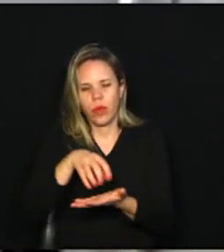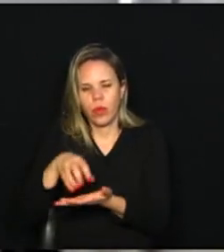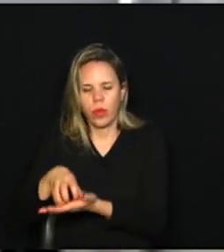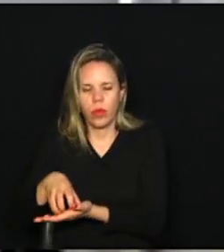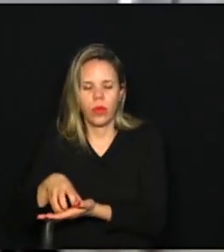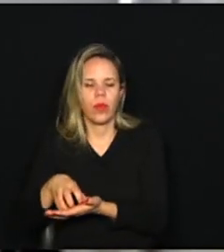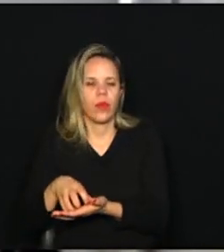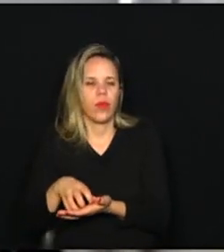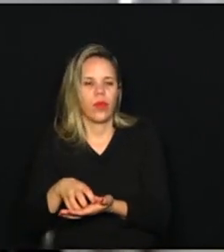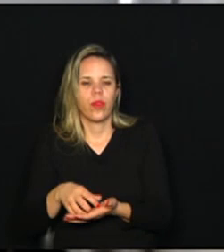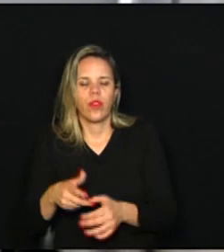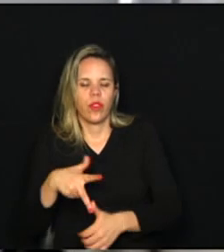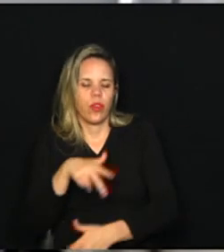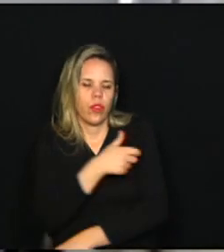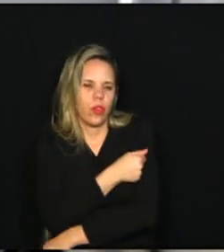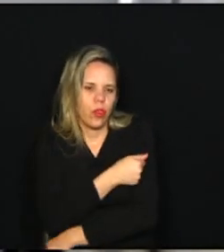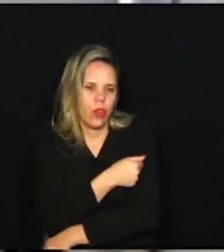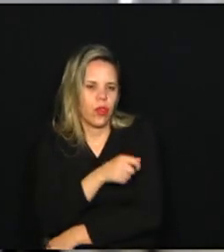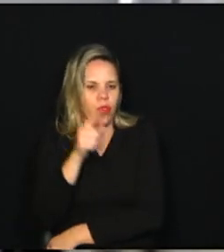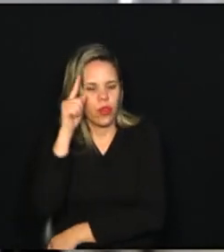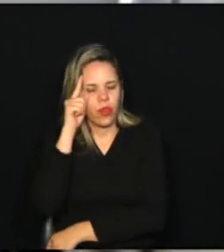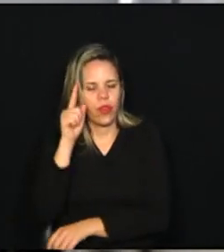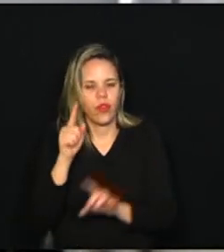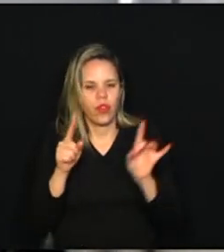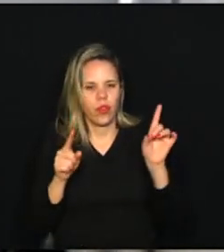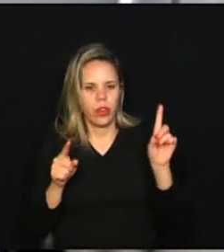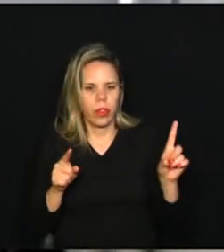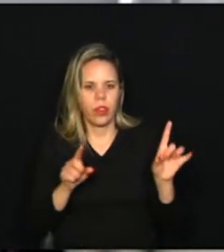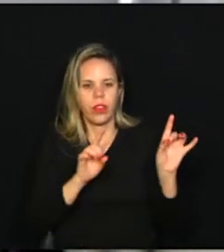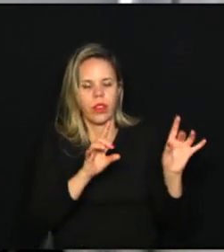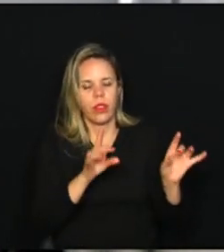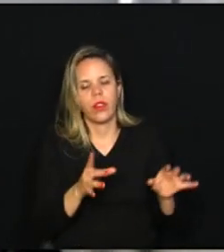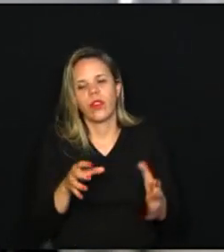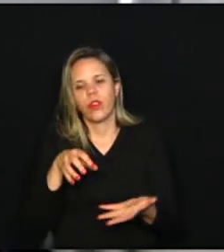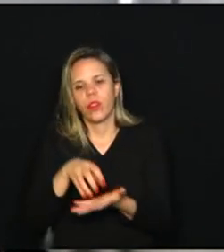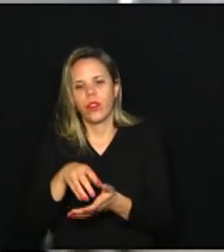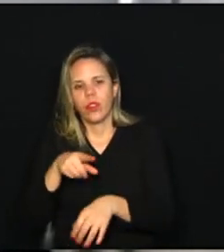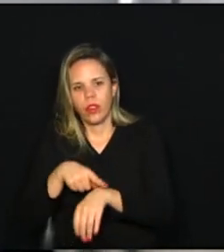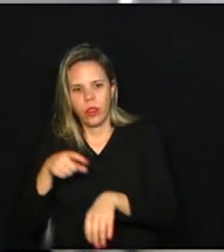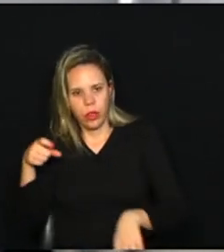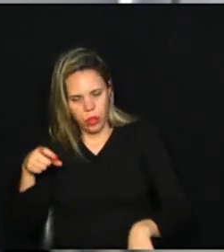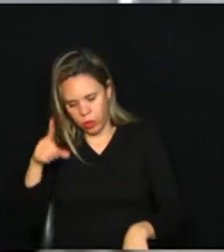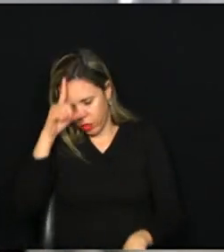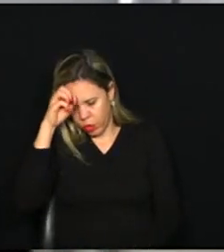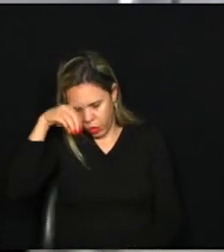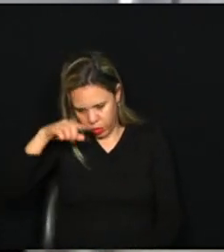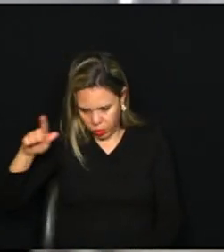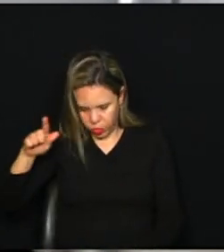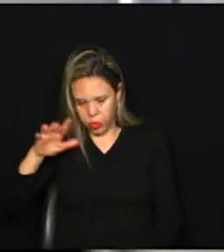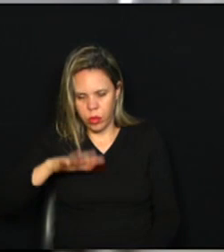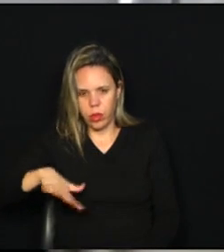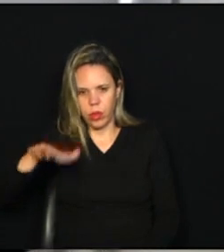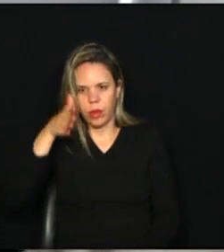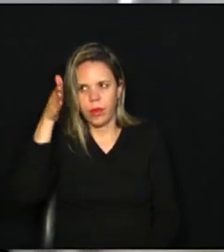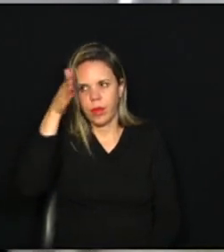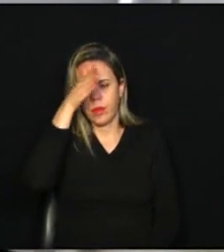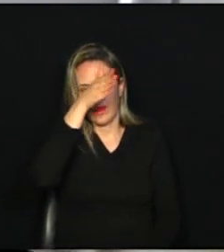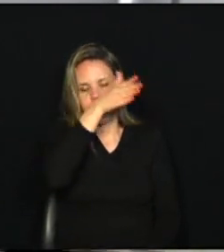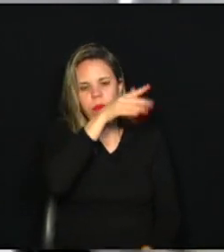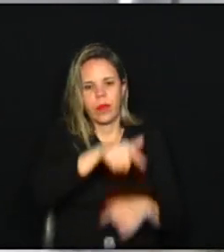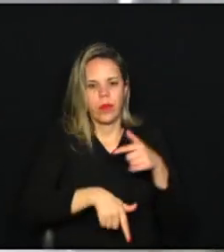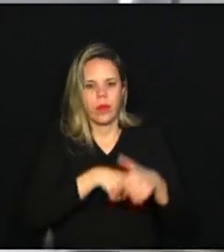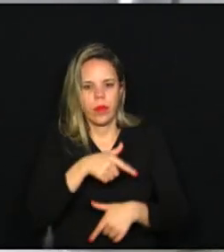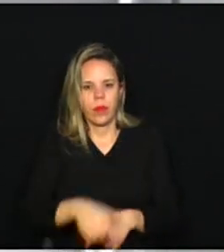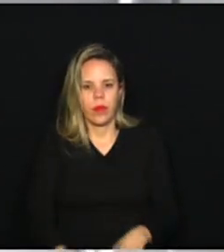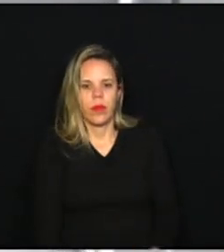ou nos dias D, ou fazendo hora extra nas unidades da rede Mário Gatti, enfim. E a